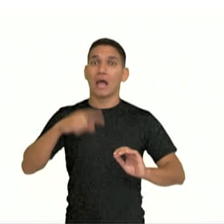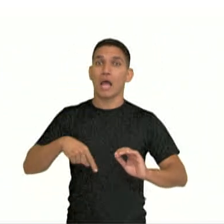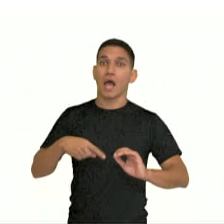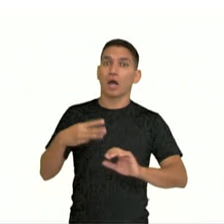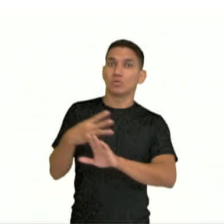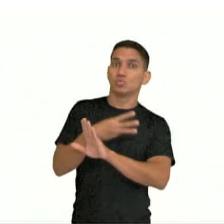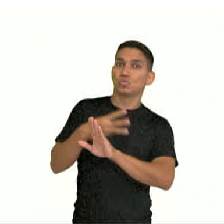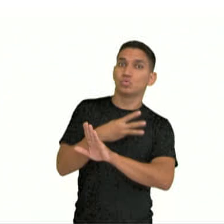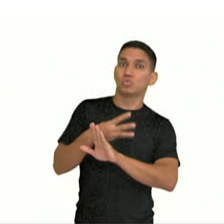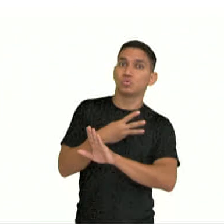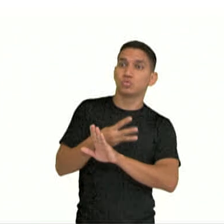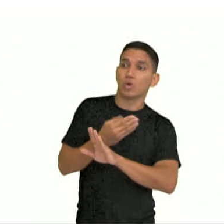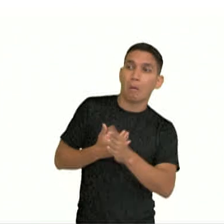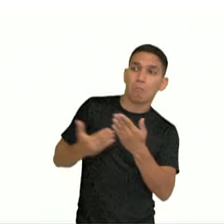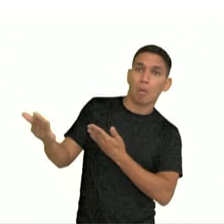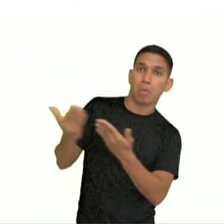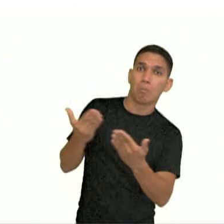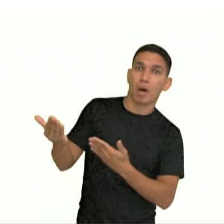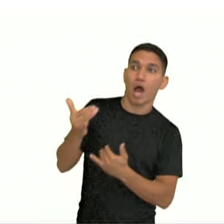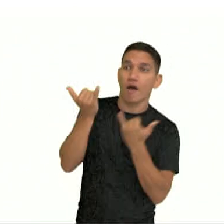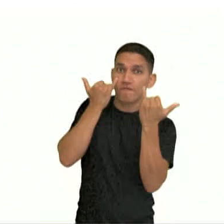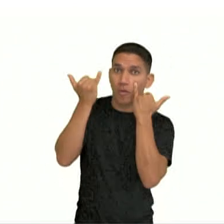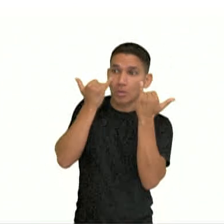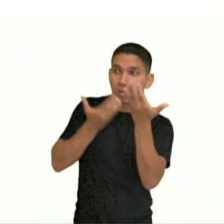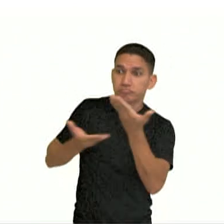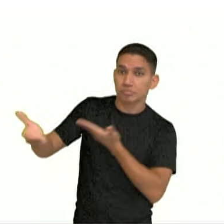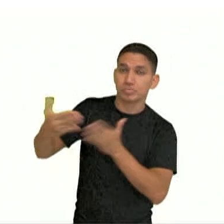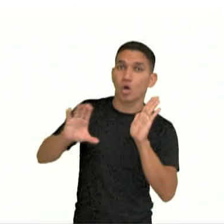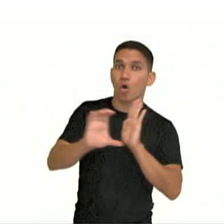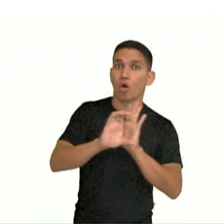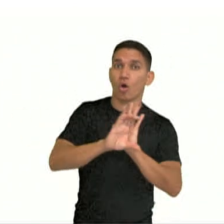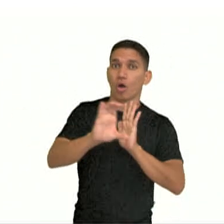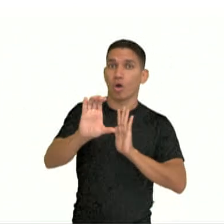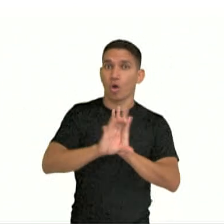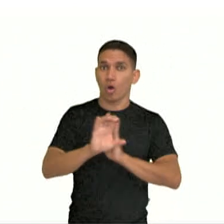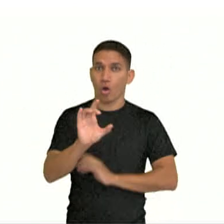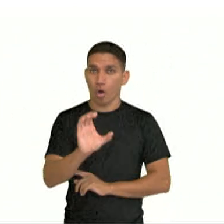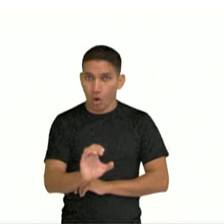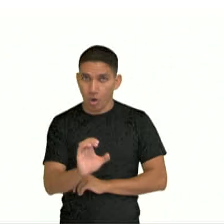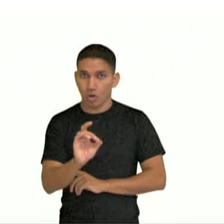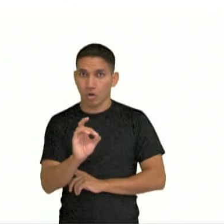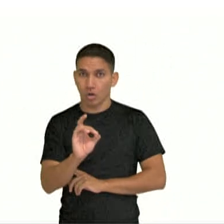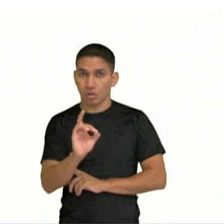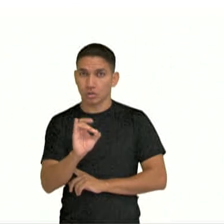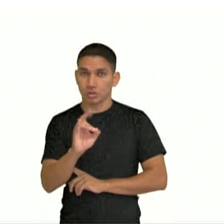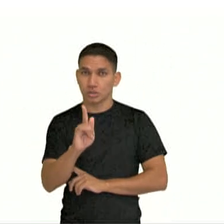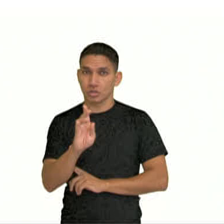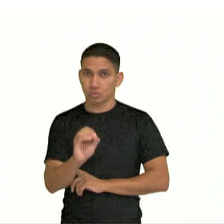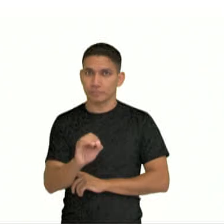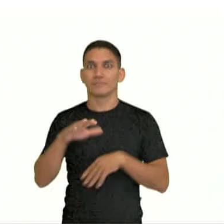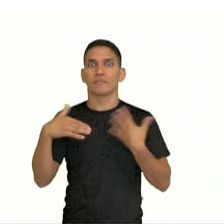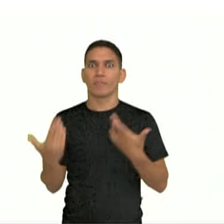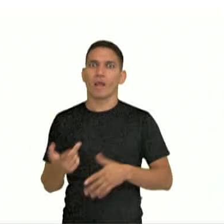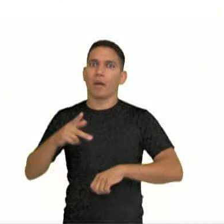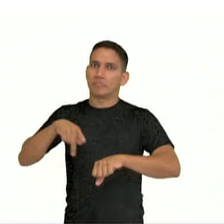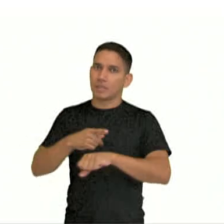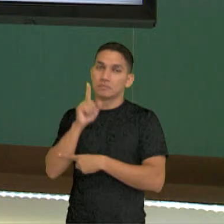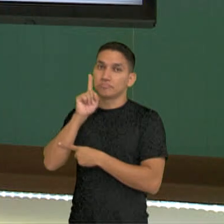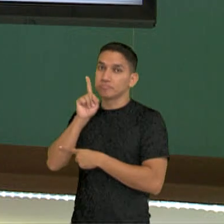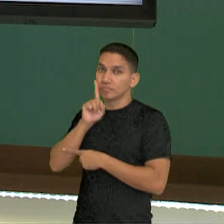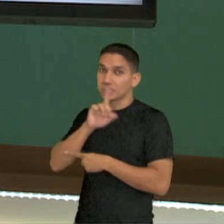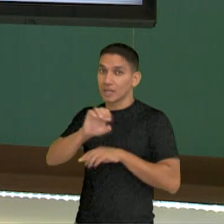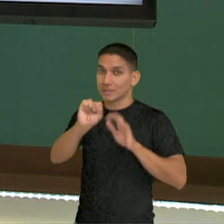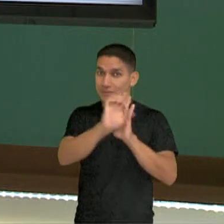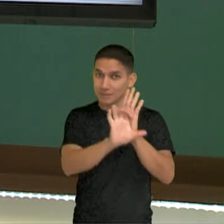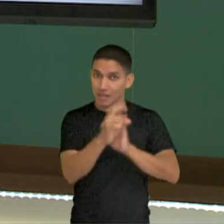em código Pois é na nos Estados Unidos do século 19 os negros eram